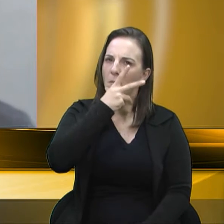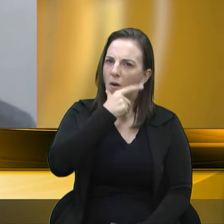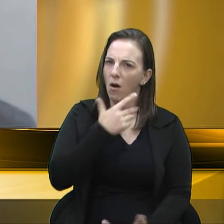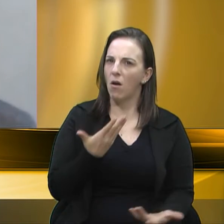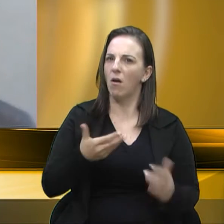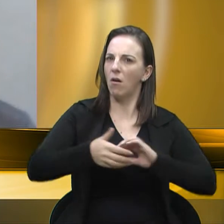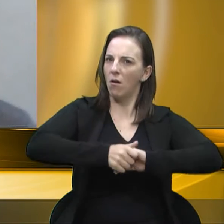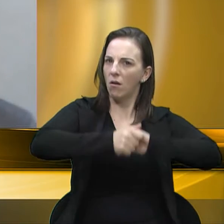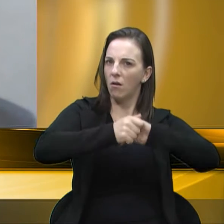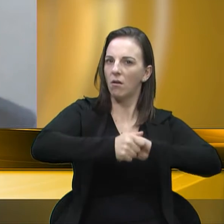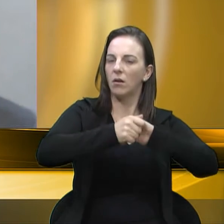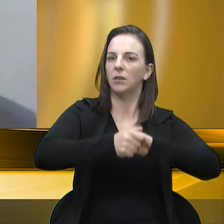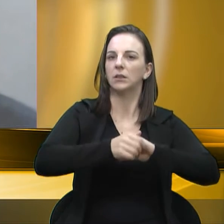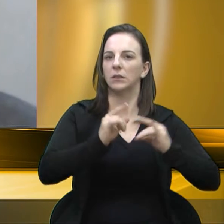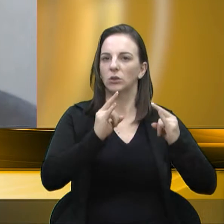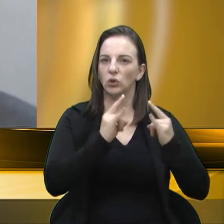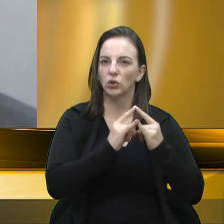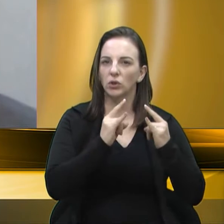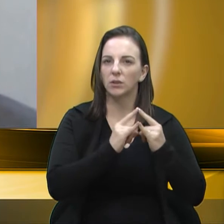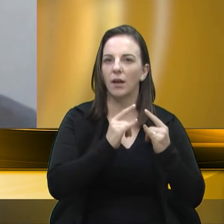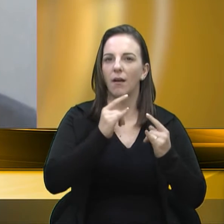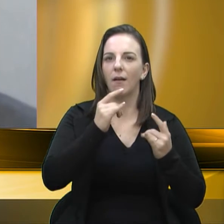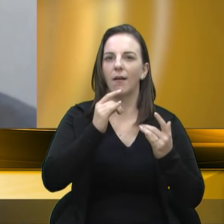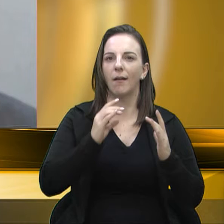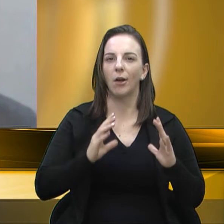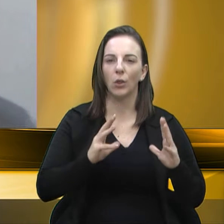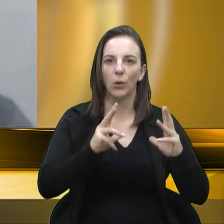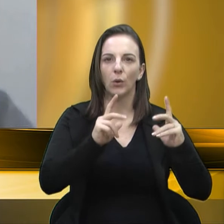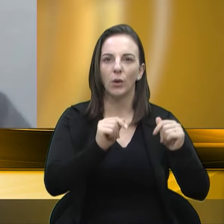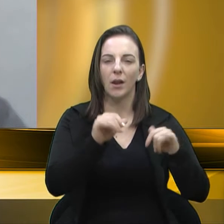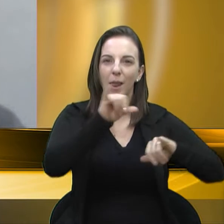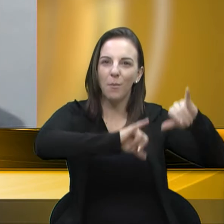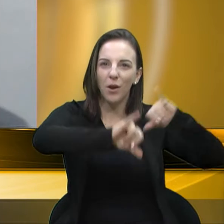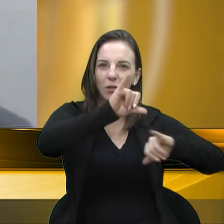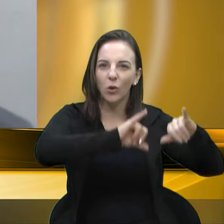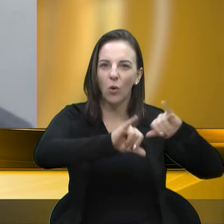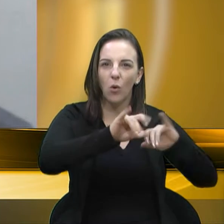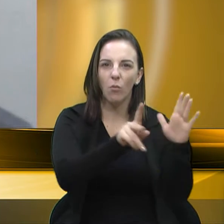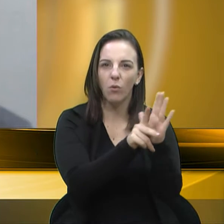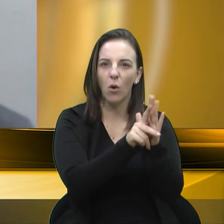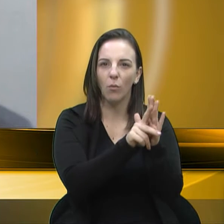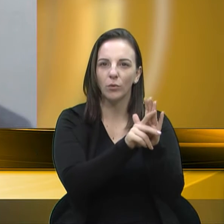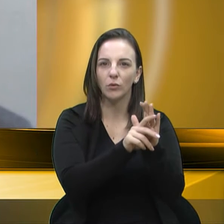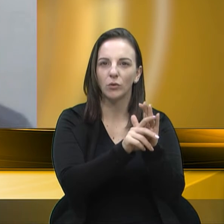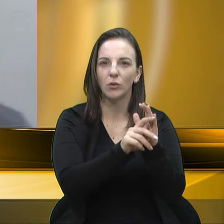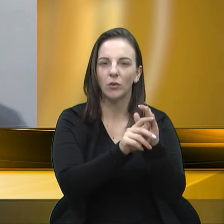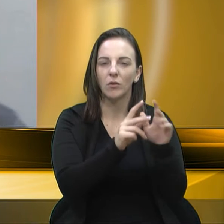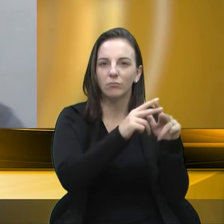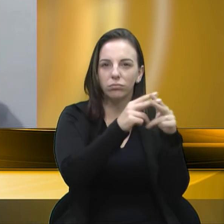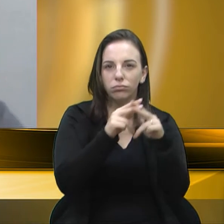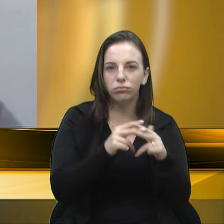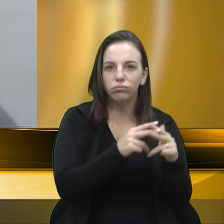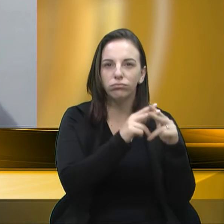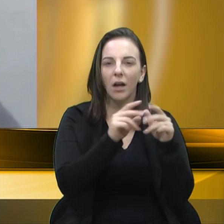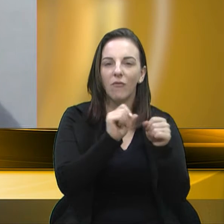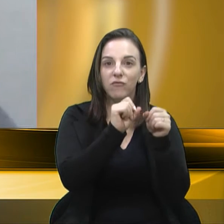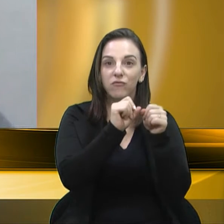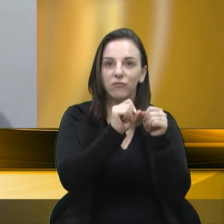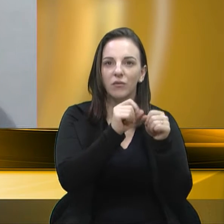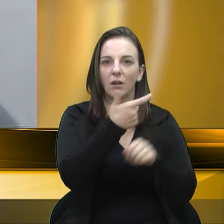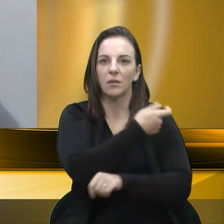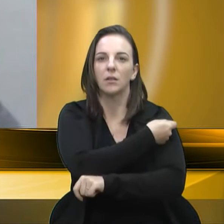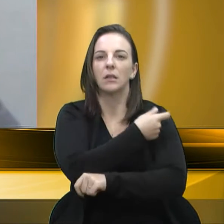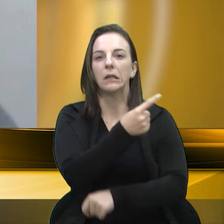buscar entidades, para buscar todos esses laboratórios que fazem a vacina, né, o que acabou atrasando e muito colocando o